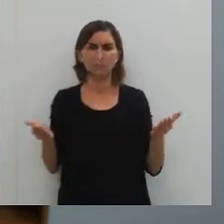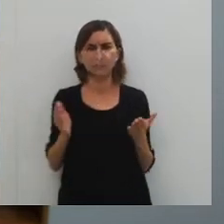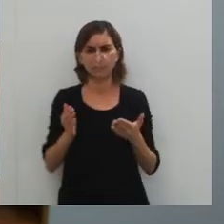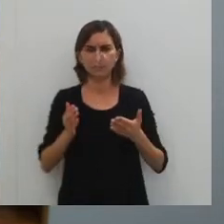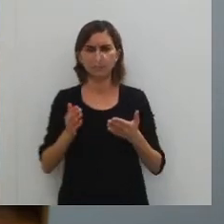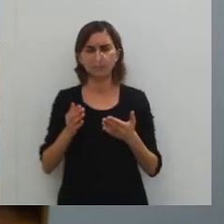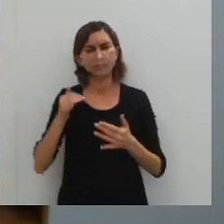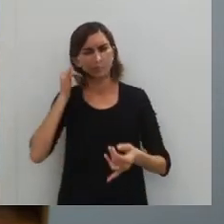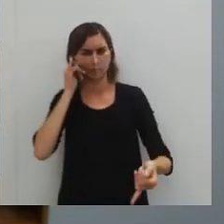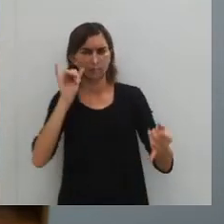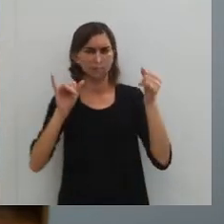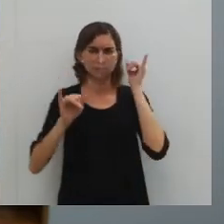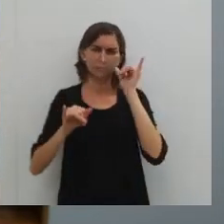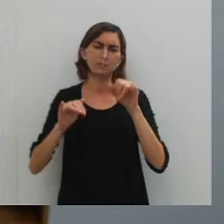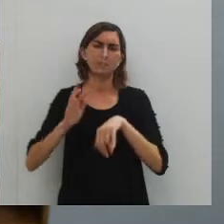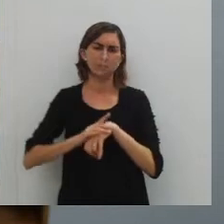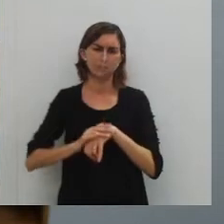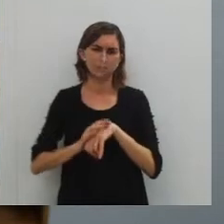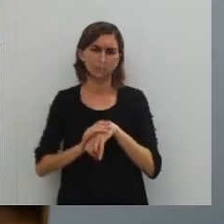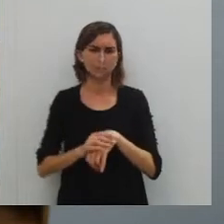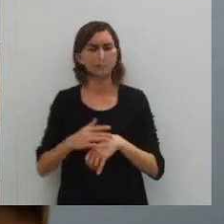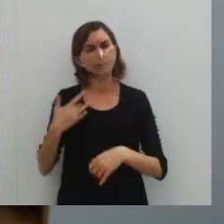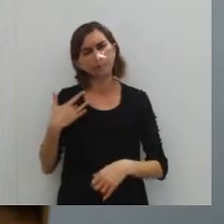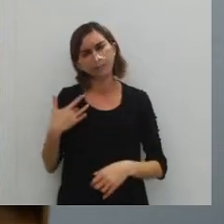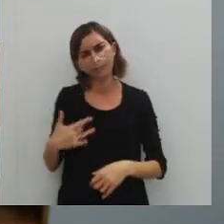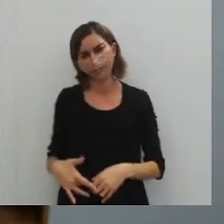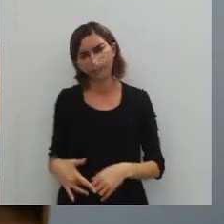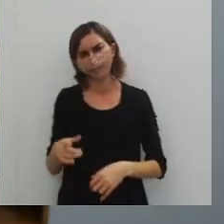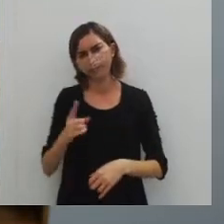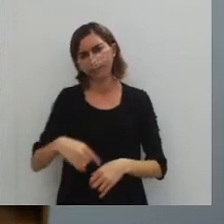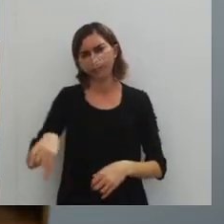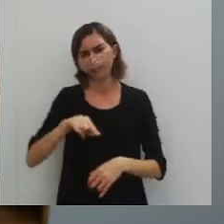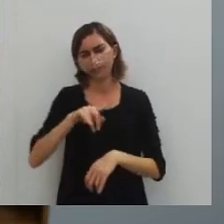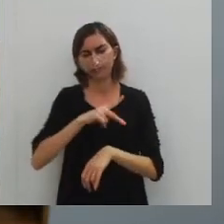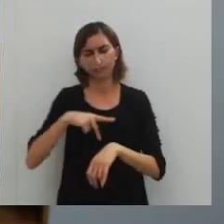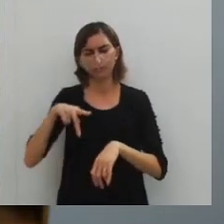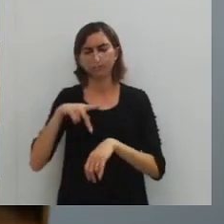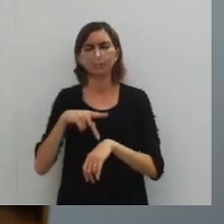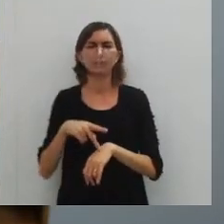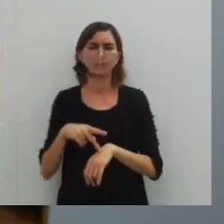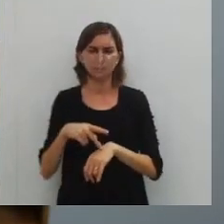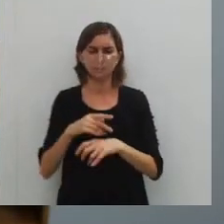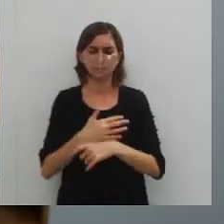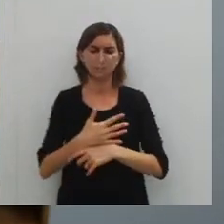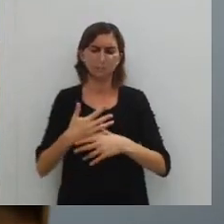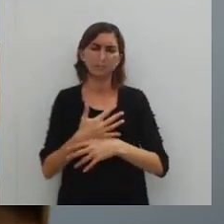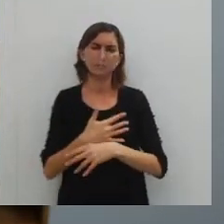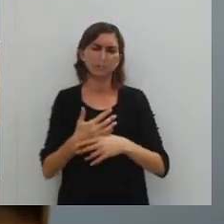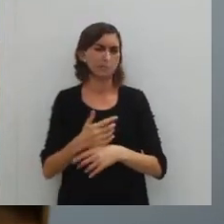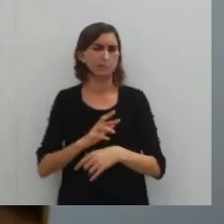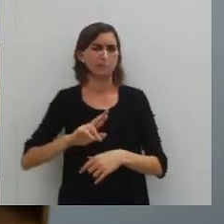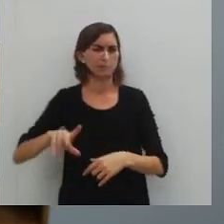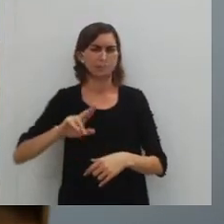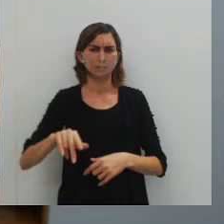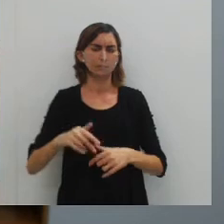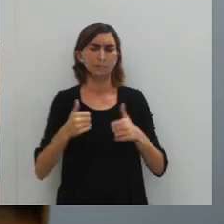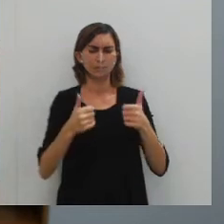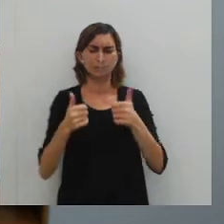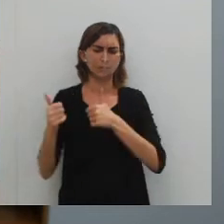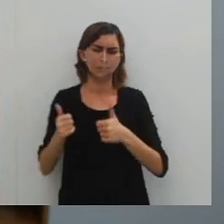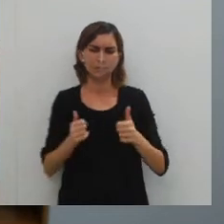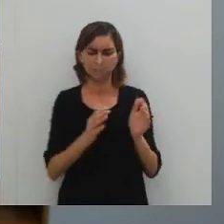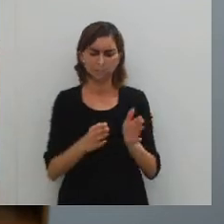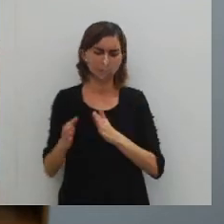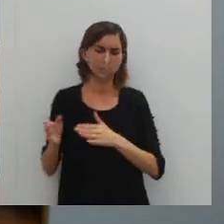de evitar doenças. Infelizmente, no nosso país, as cidades não são bem